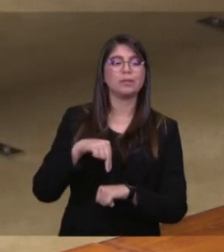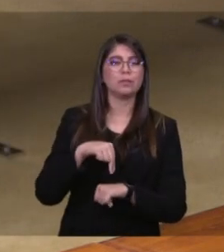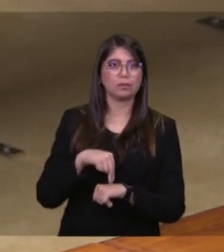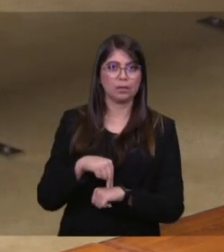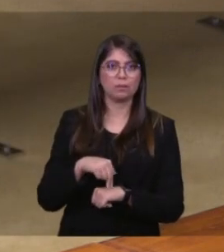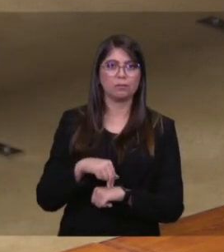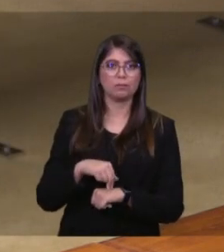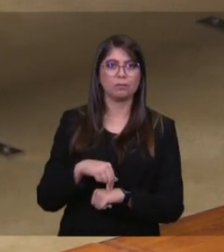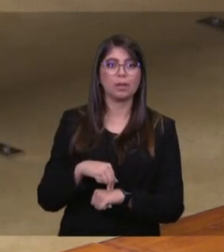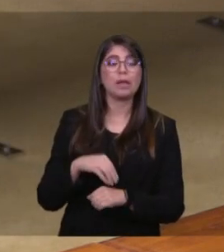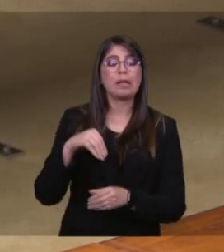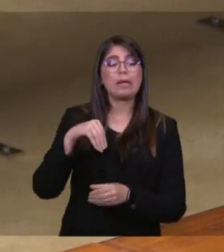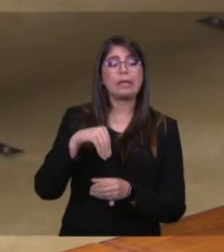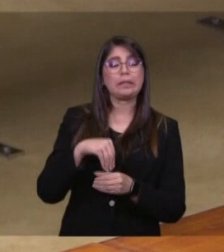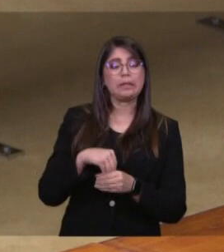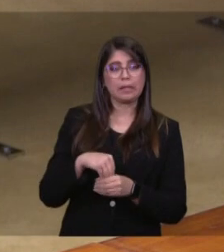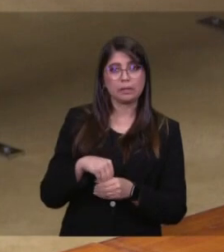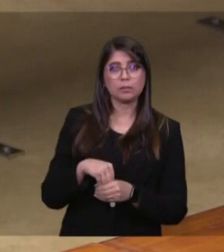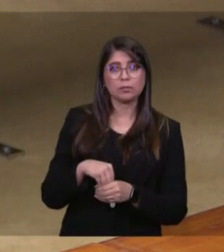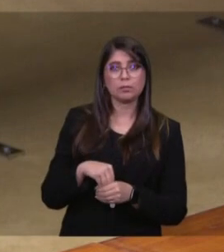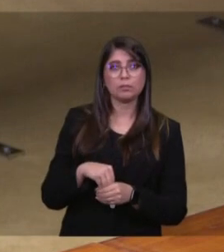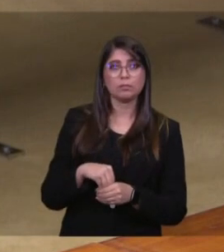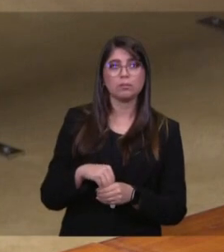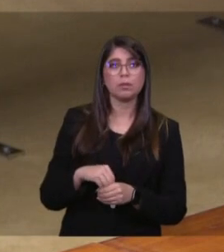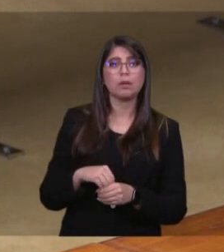do ordenamento constitucional,